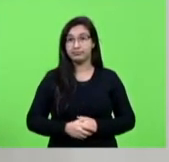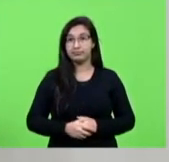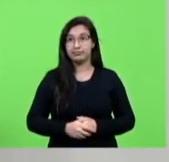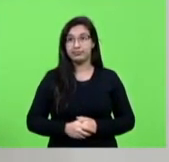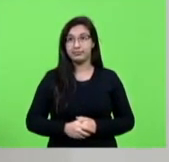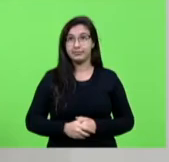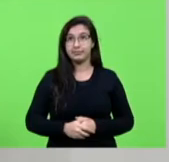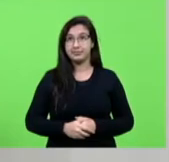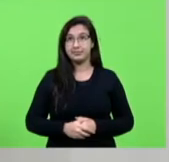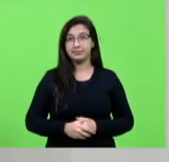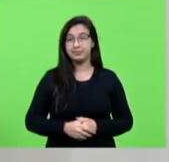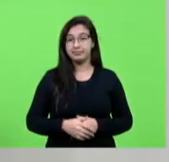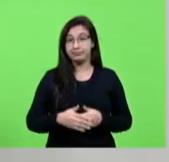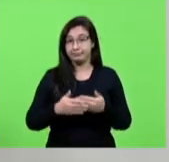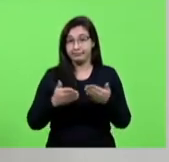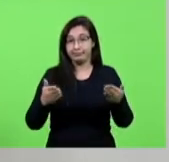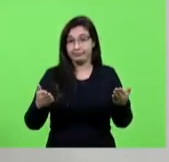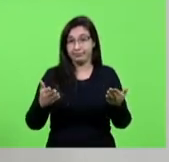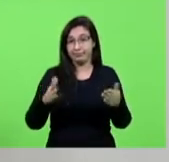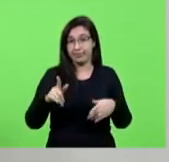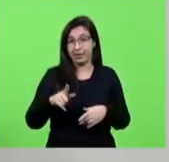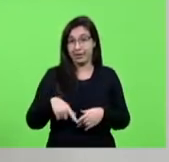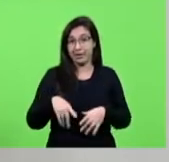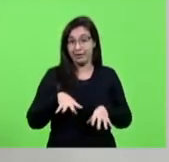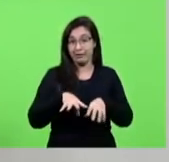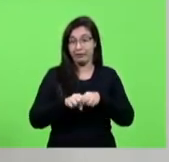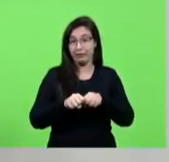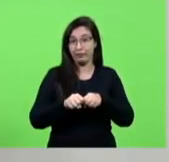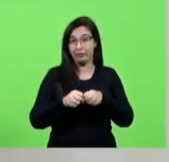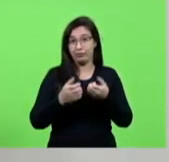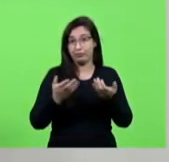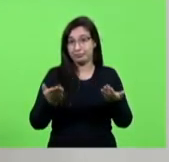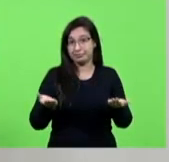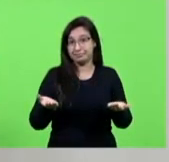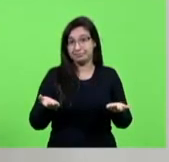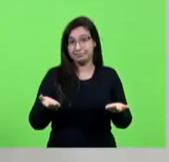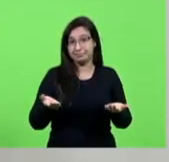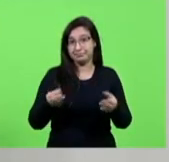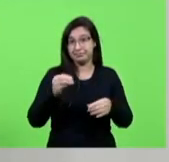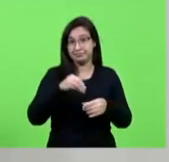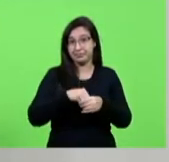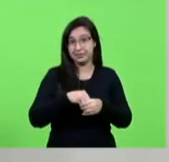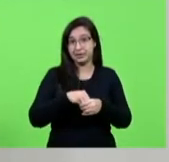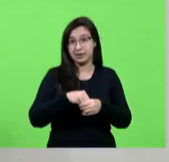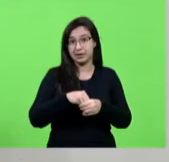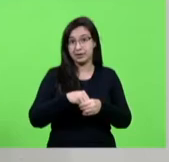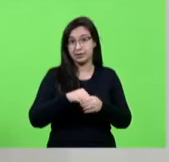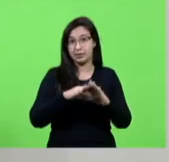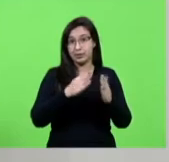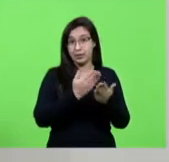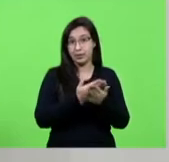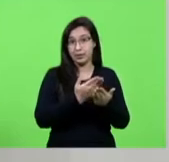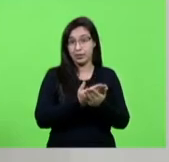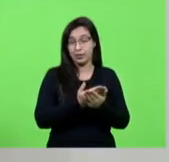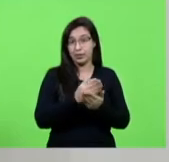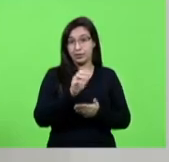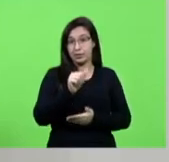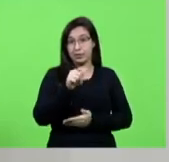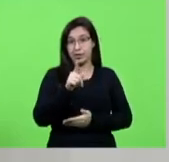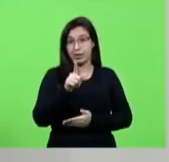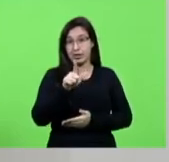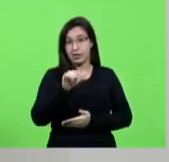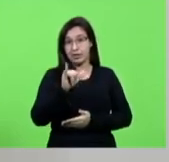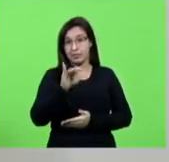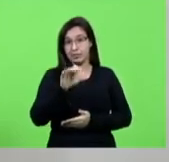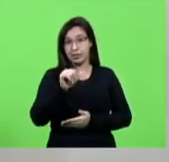E é isso aí que eles estão formando aqui no colégio de aplicação. Vai chegar um momento, ou tu vai